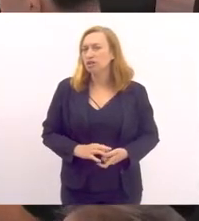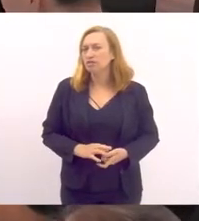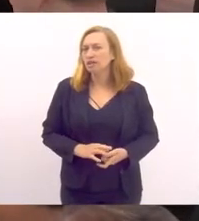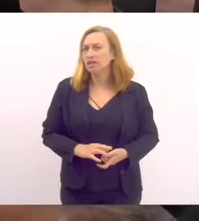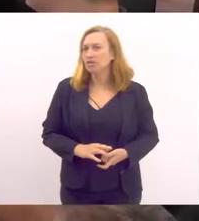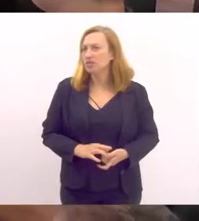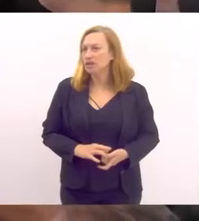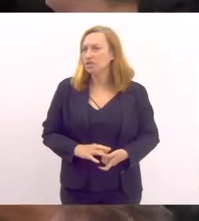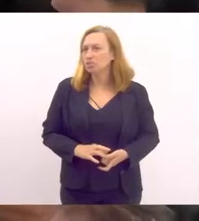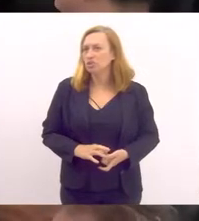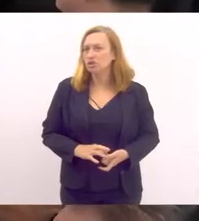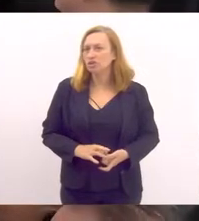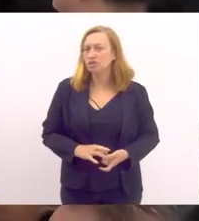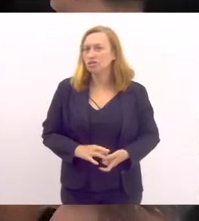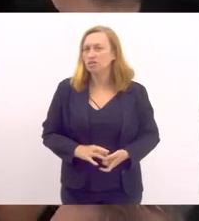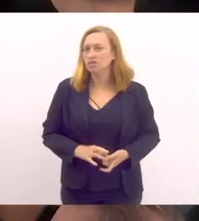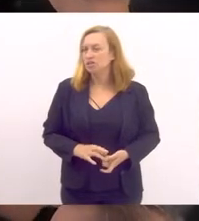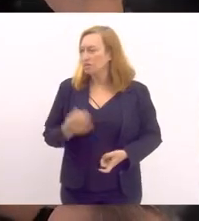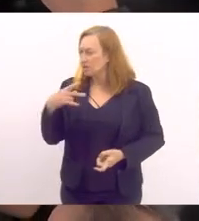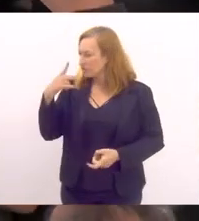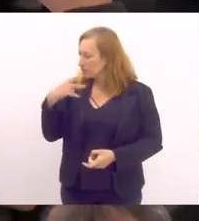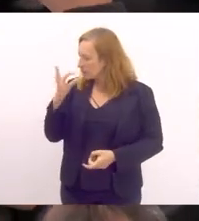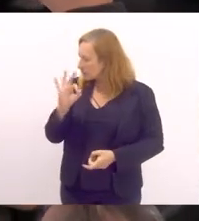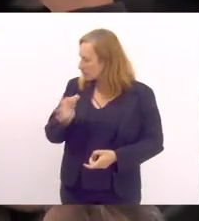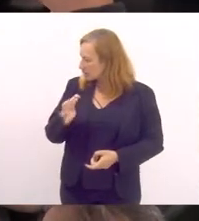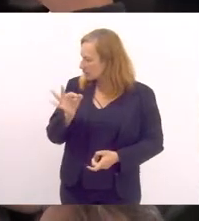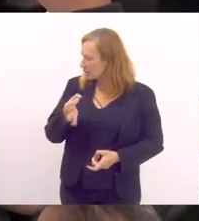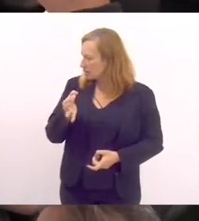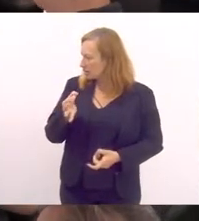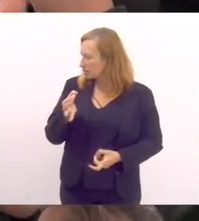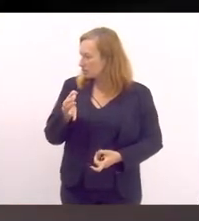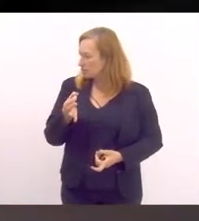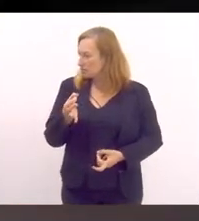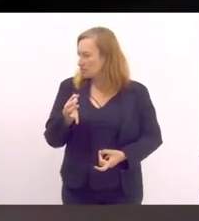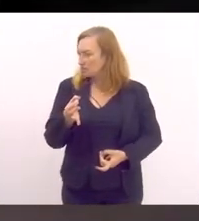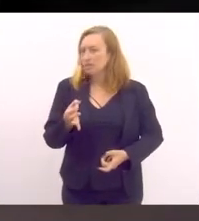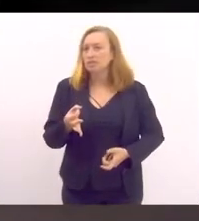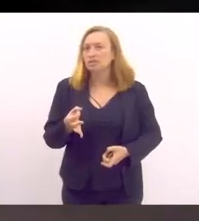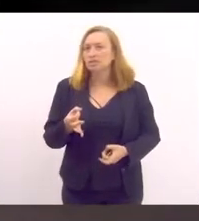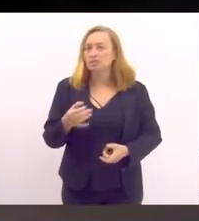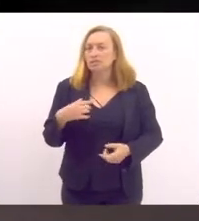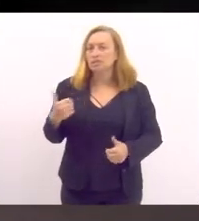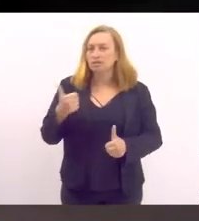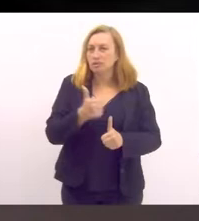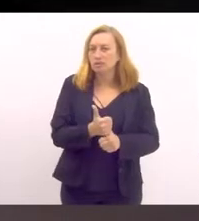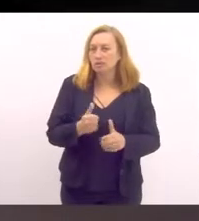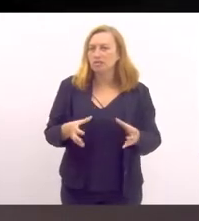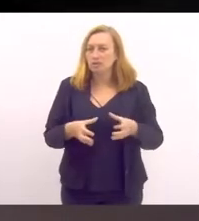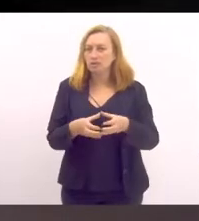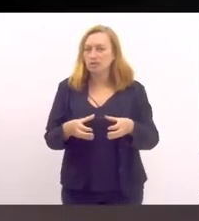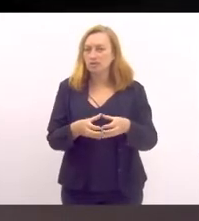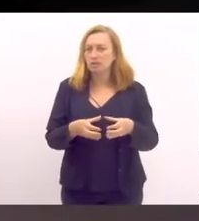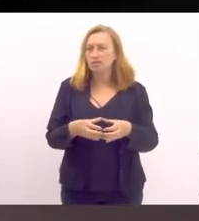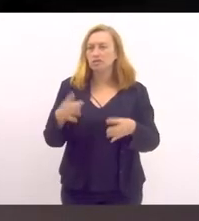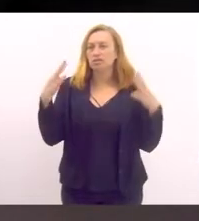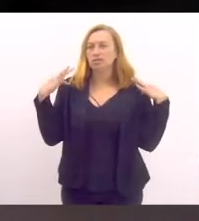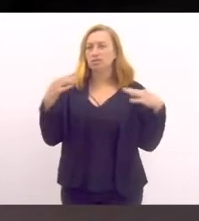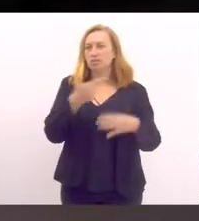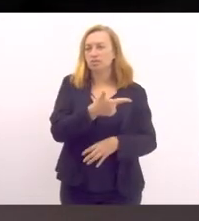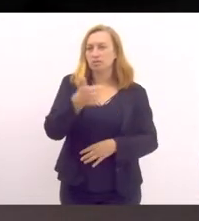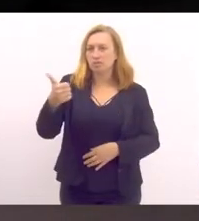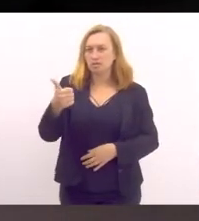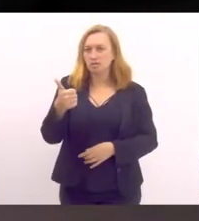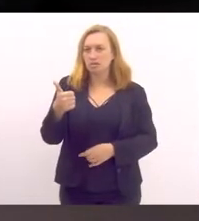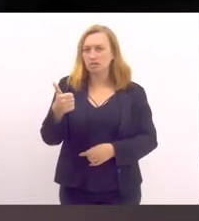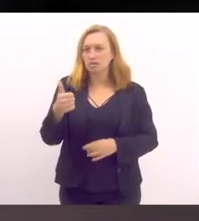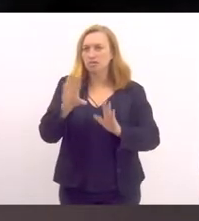Nune, queria deixar bem claro para você que, desde que eu assumi a Comissão de Turismo em 2021, foi